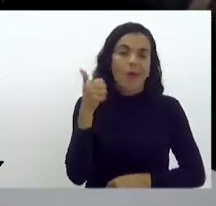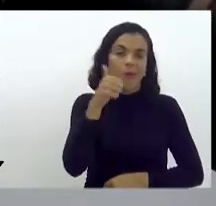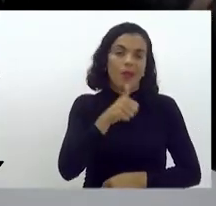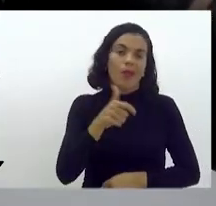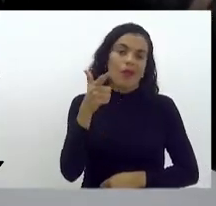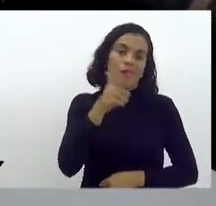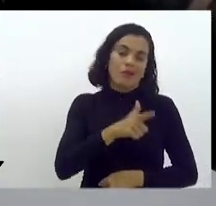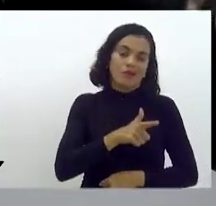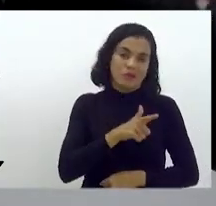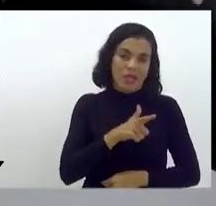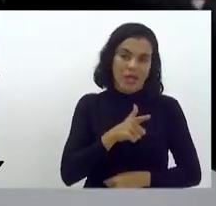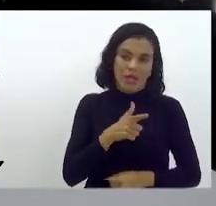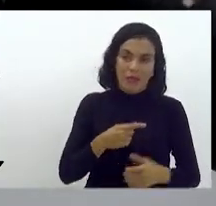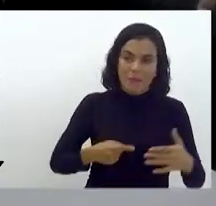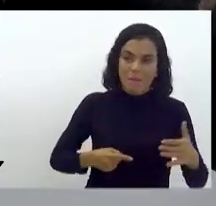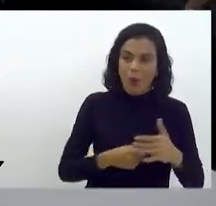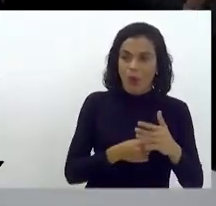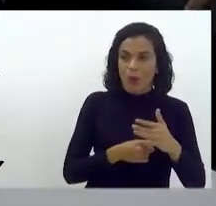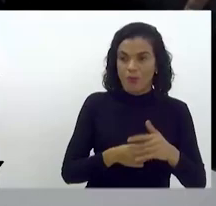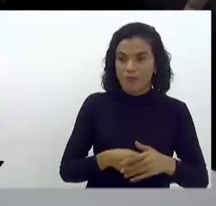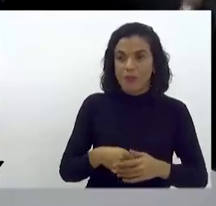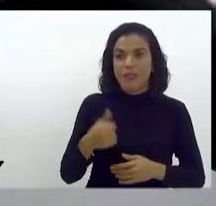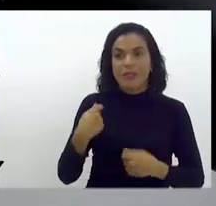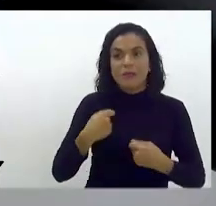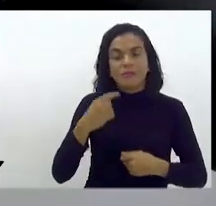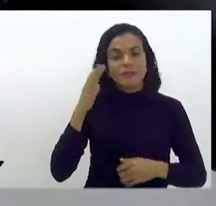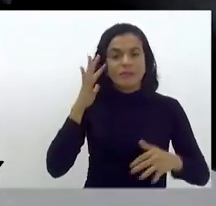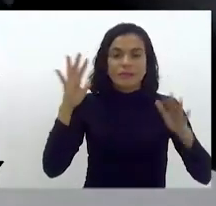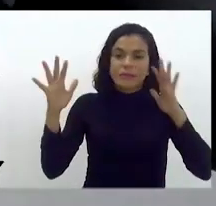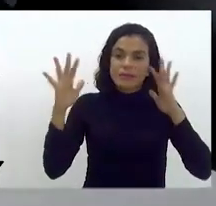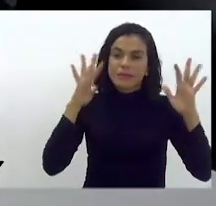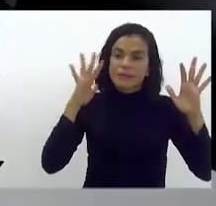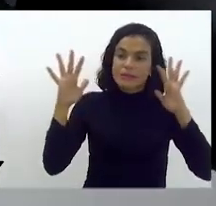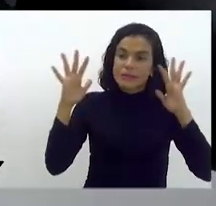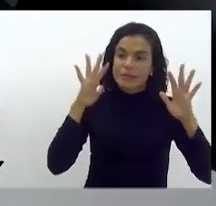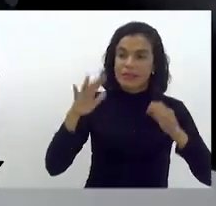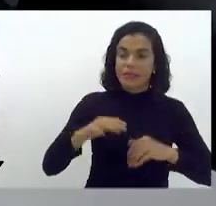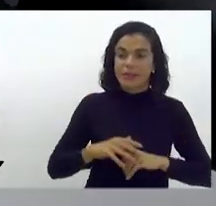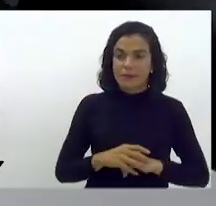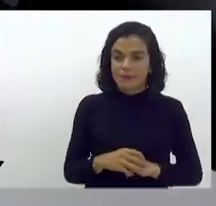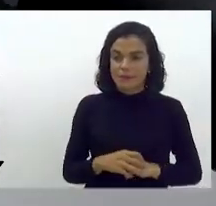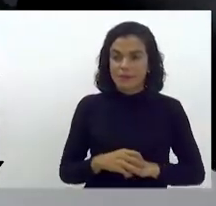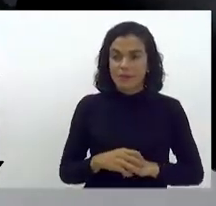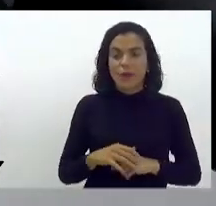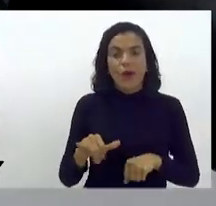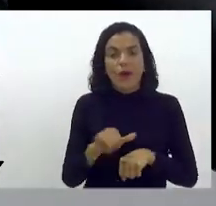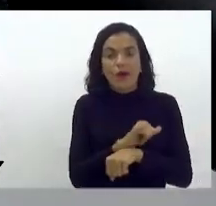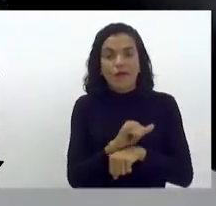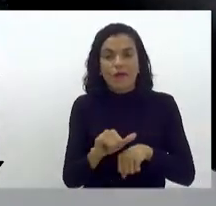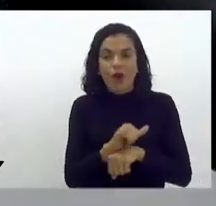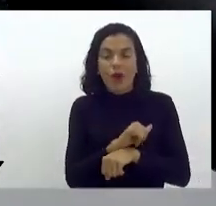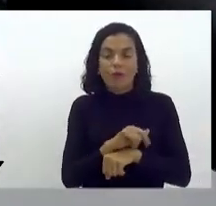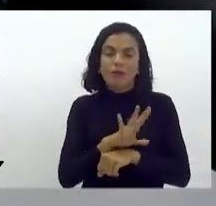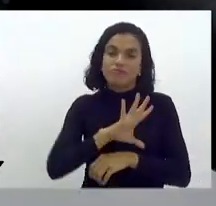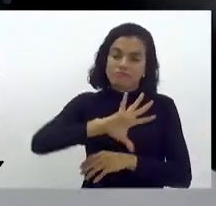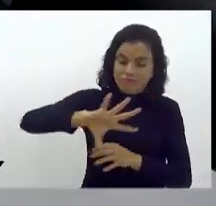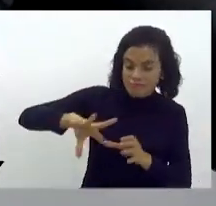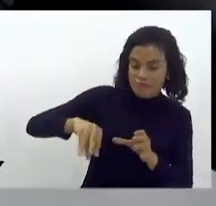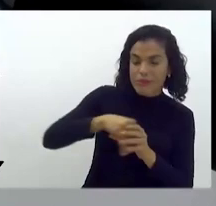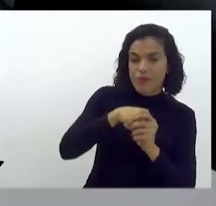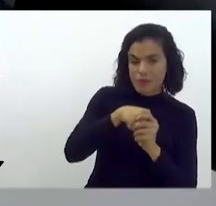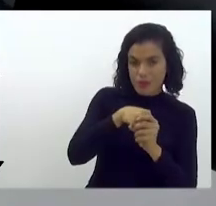um registro no aplicativo Então a gente tem que pensar aqui Presidente é numa forma da gente incluir